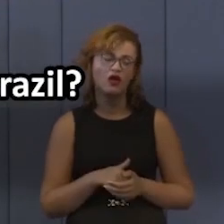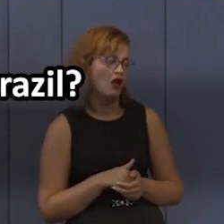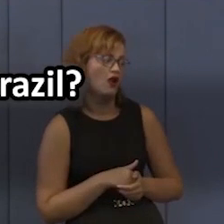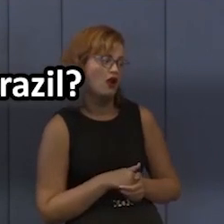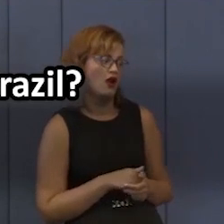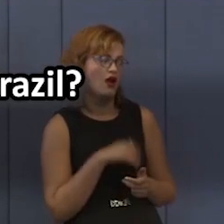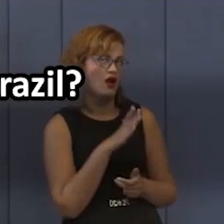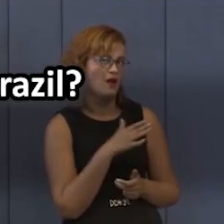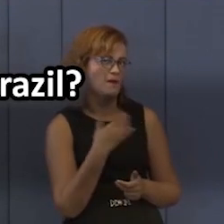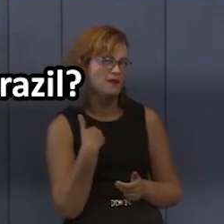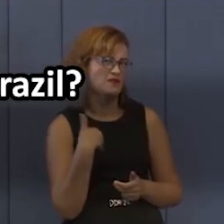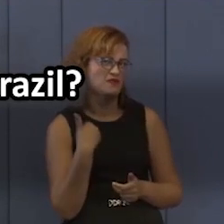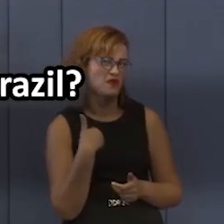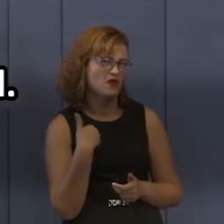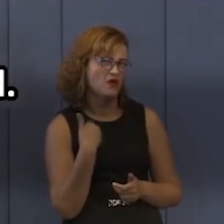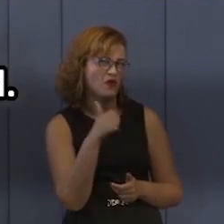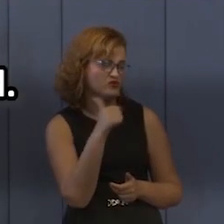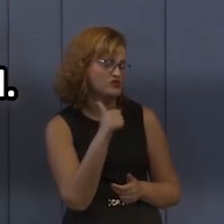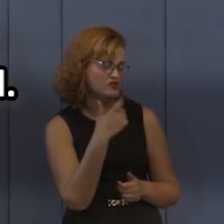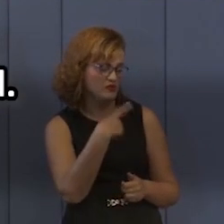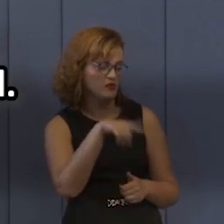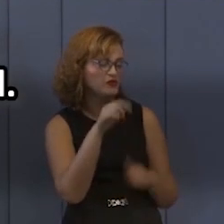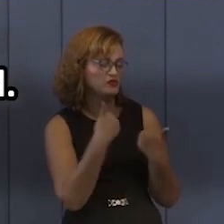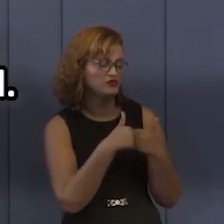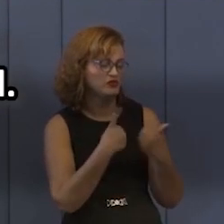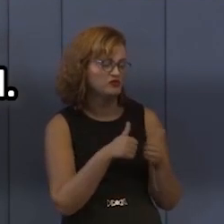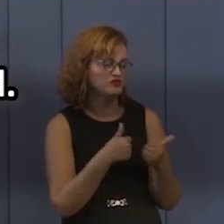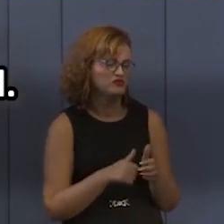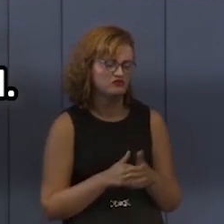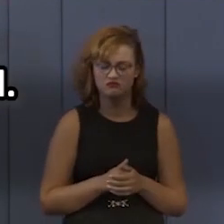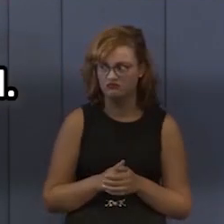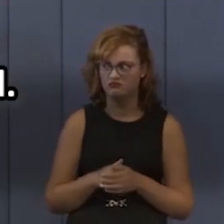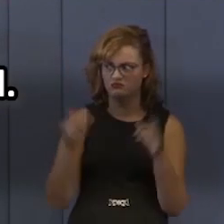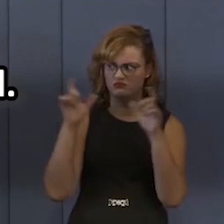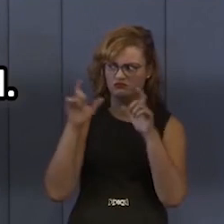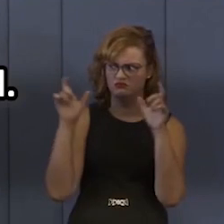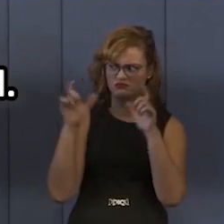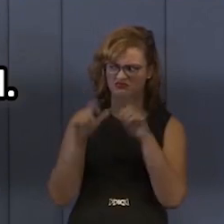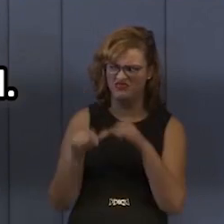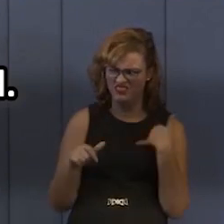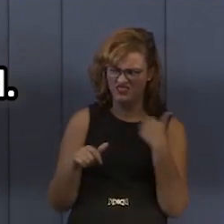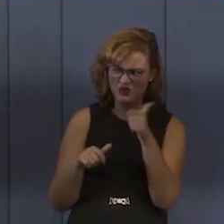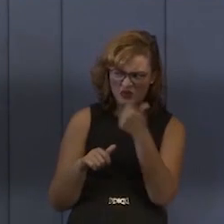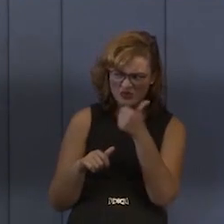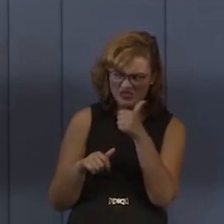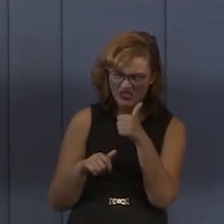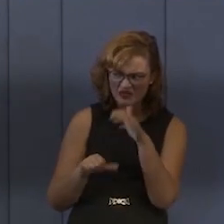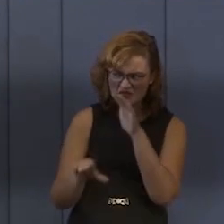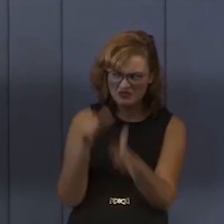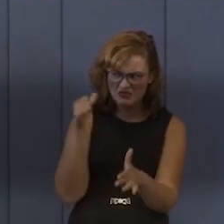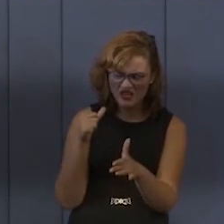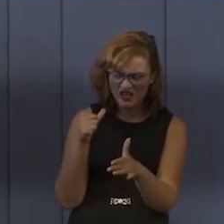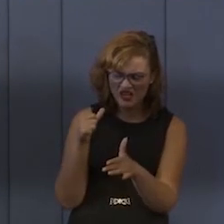que se pega transporte público no Brasil? Falei, bom, eu peguei meu primeiro ônibus quando tinha 11 anos de idade. Ele